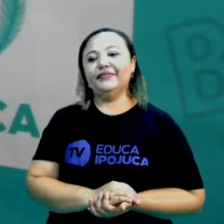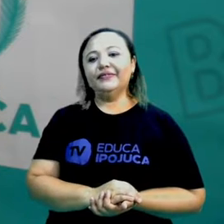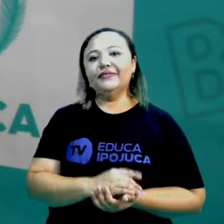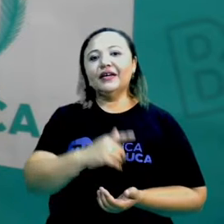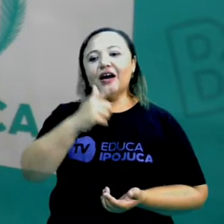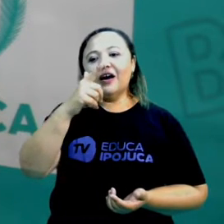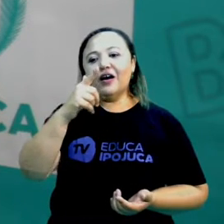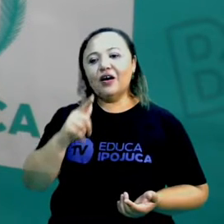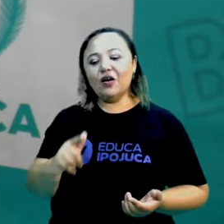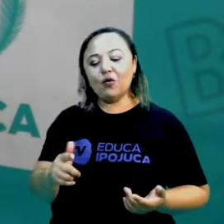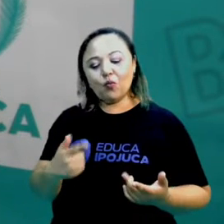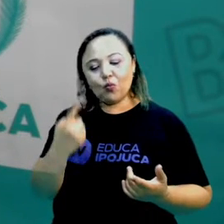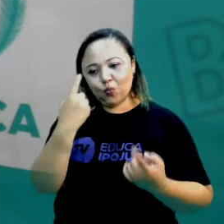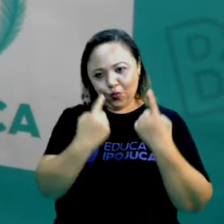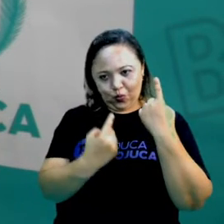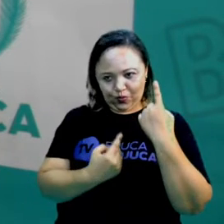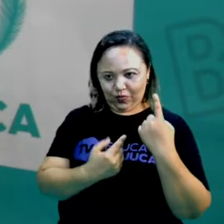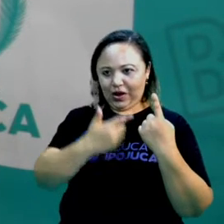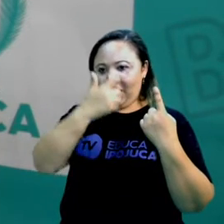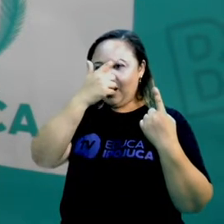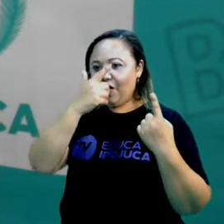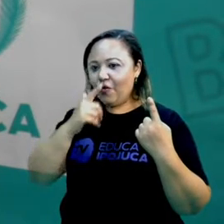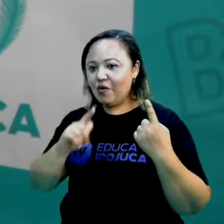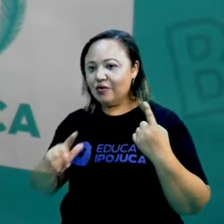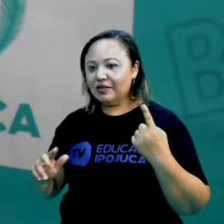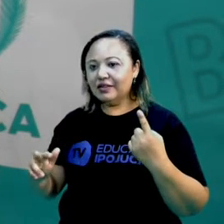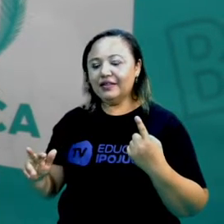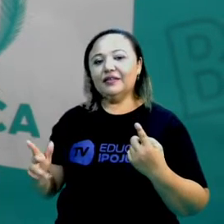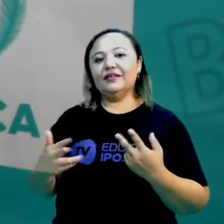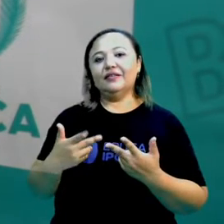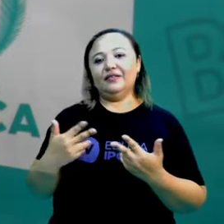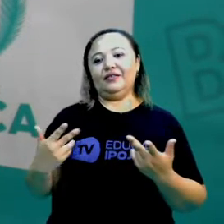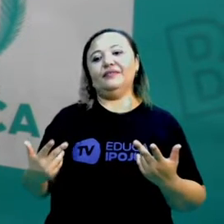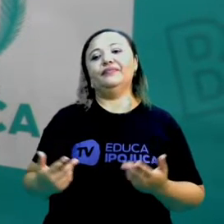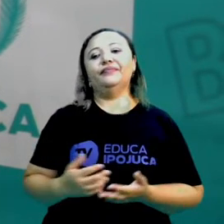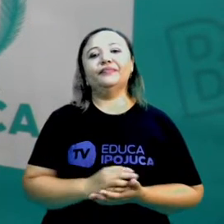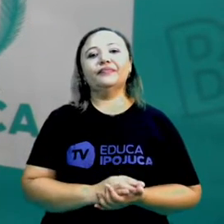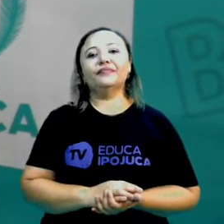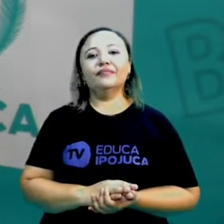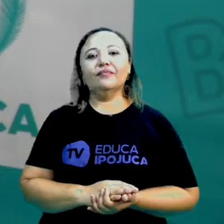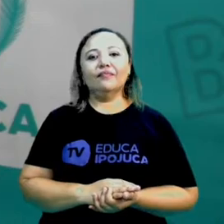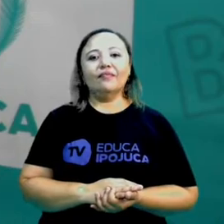a outra quantidade de elemento. Então, vamos lá.